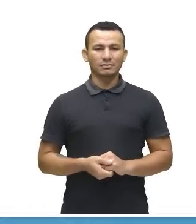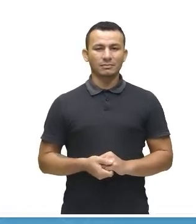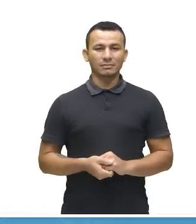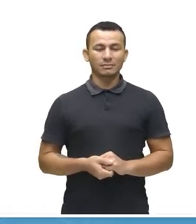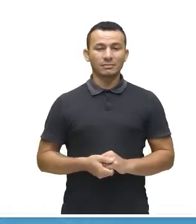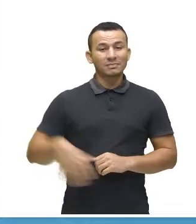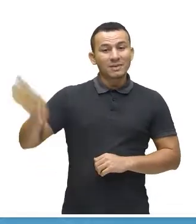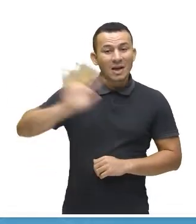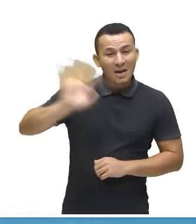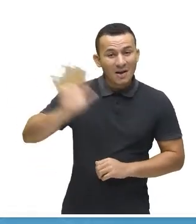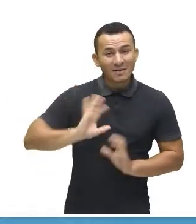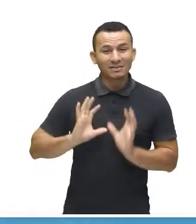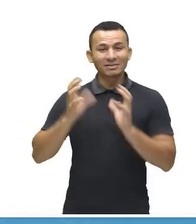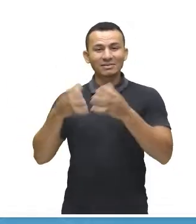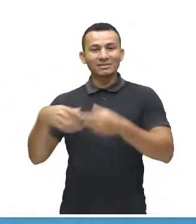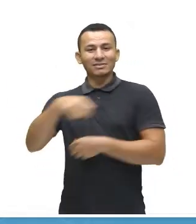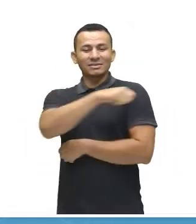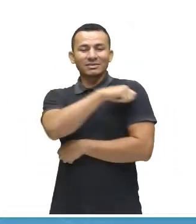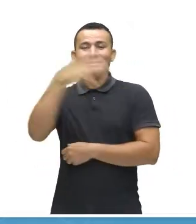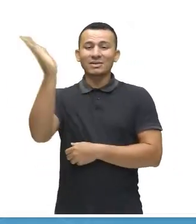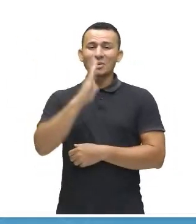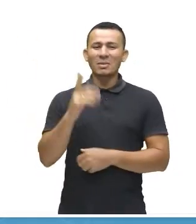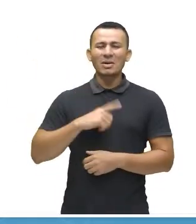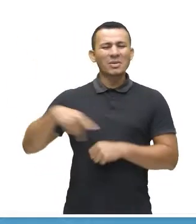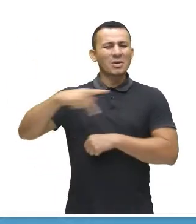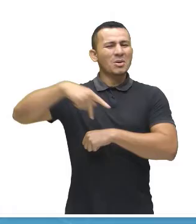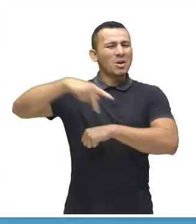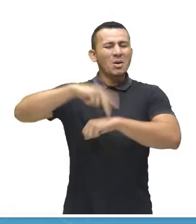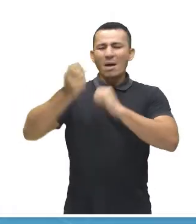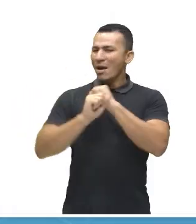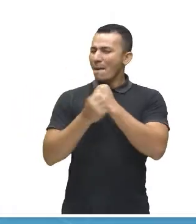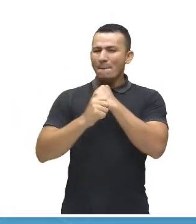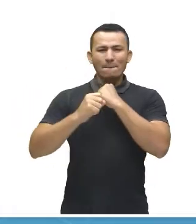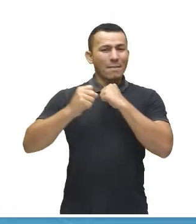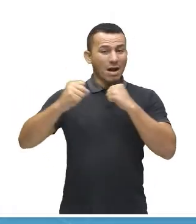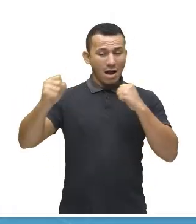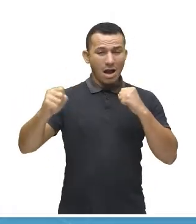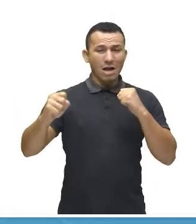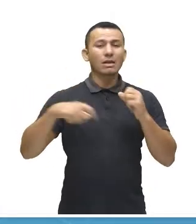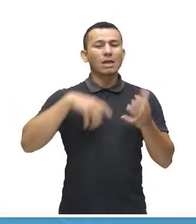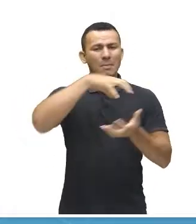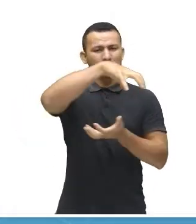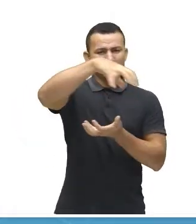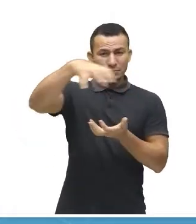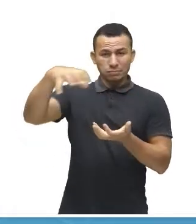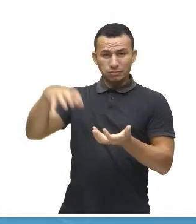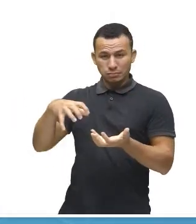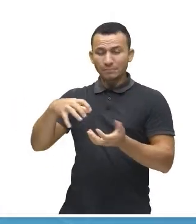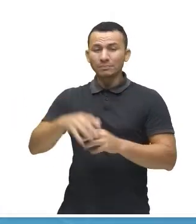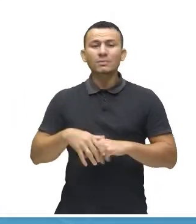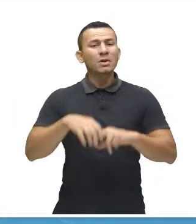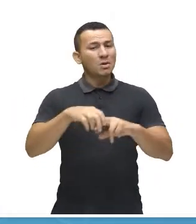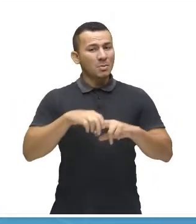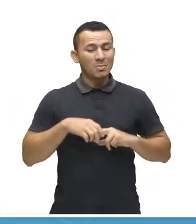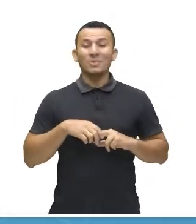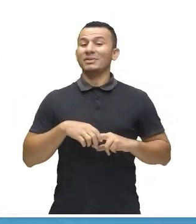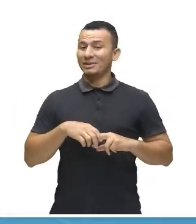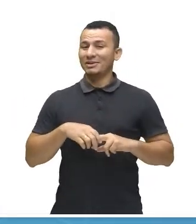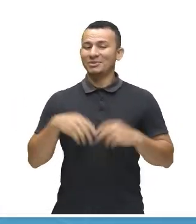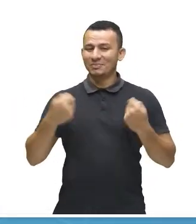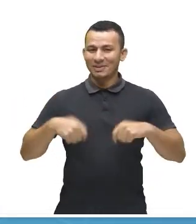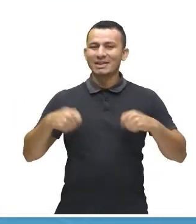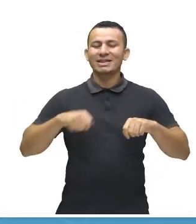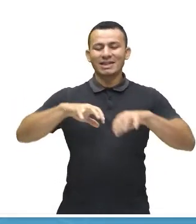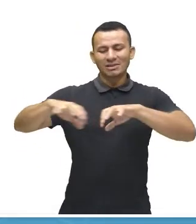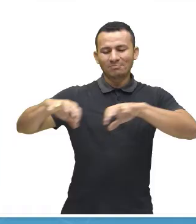Oi, turma! Nosso Brasil é um país de dimensões continentais. Por isso, é necessário